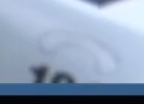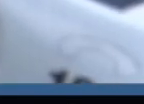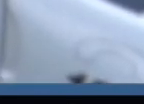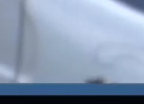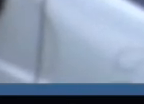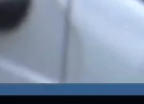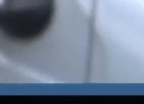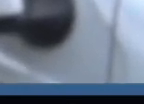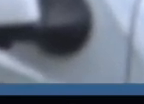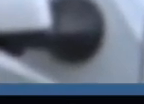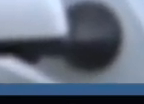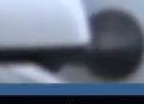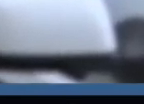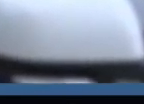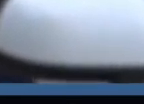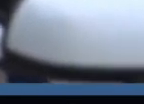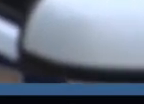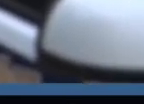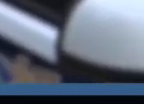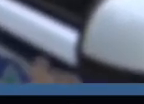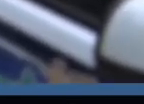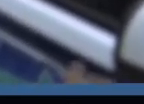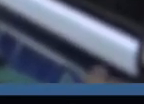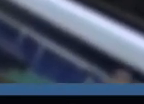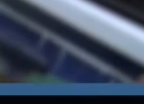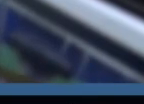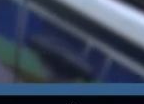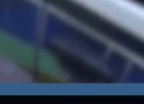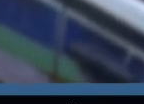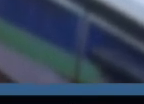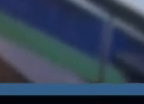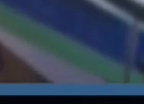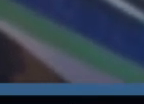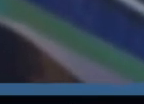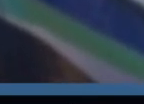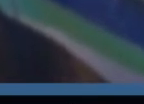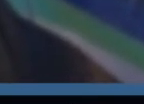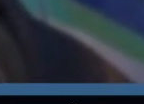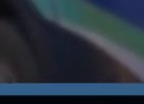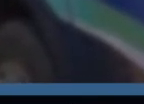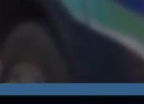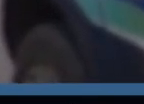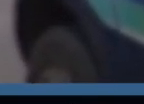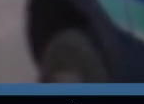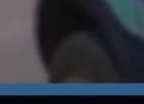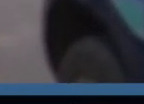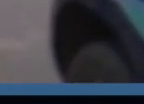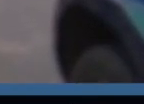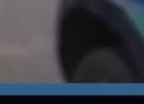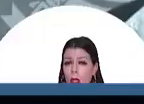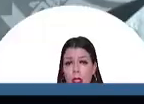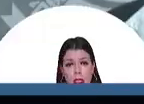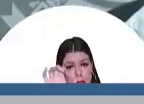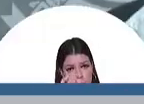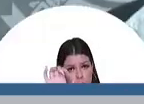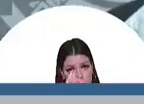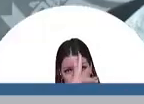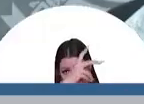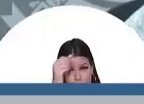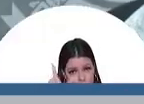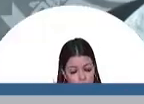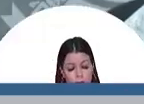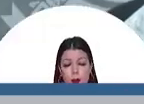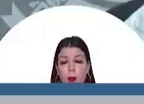helicópteros, ampliação do monitoramento com novas câmeras e botão do pânico nas unidades para casos de emergência. O